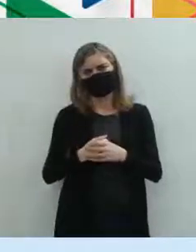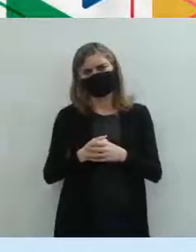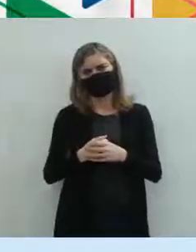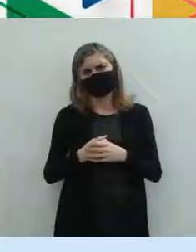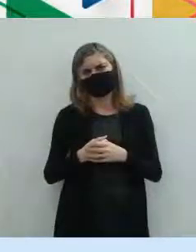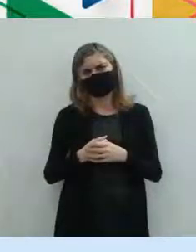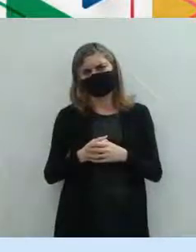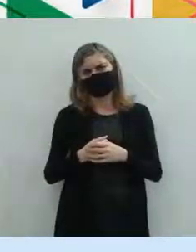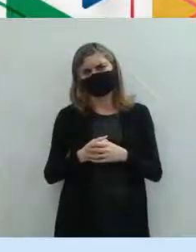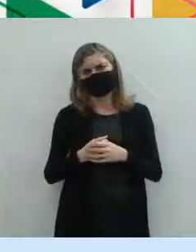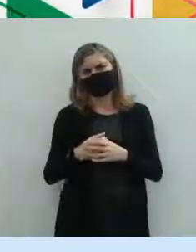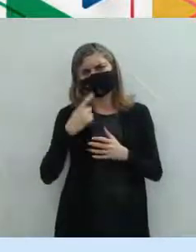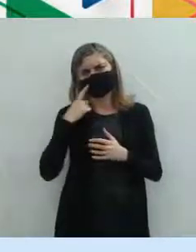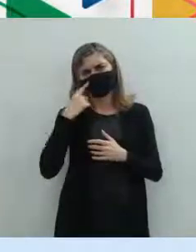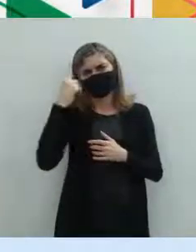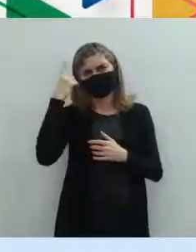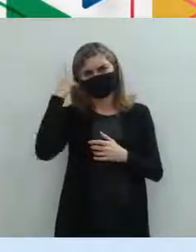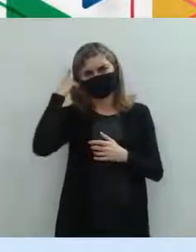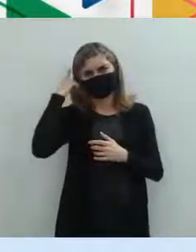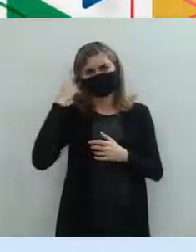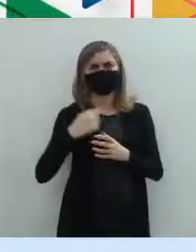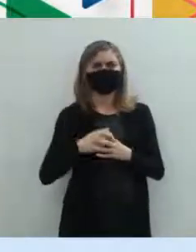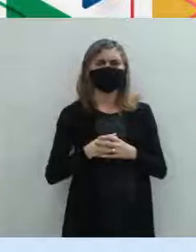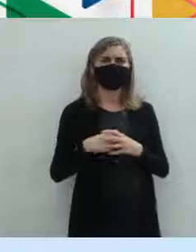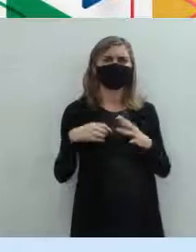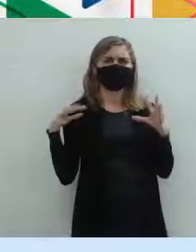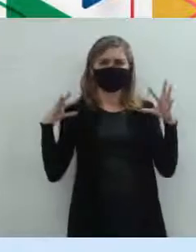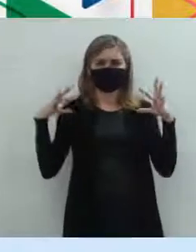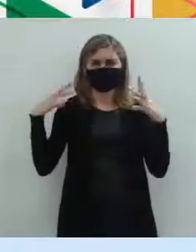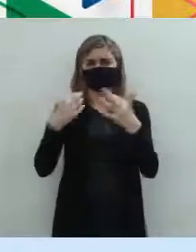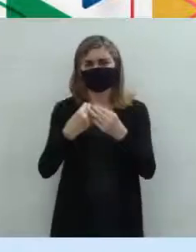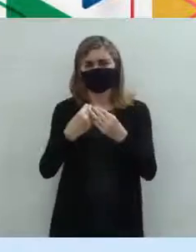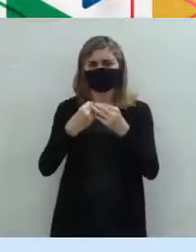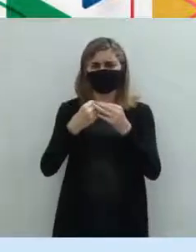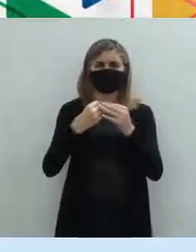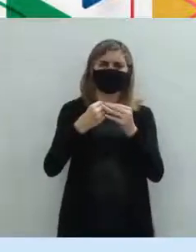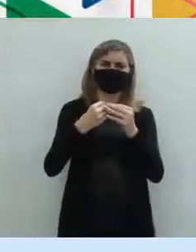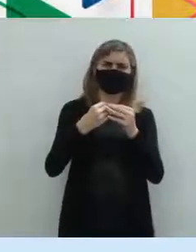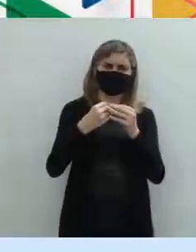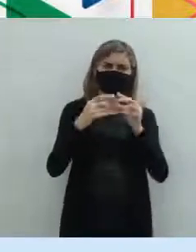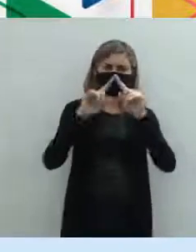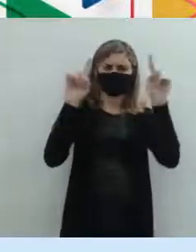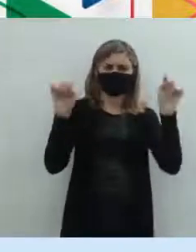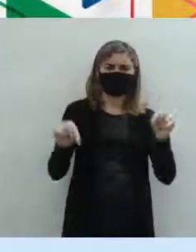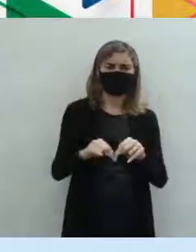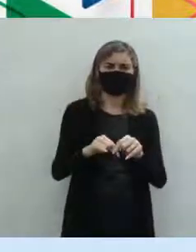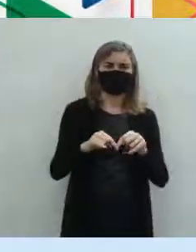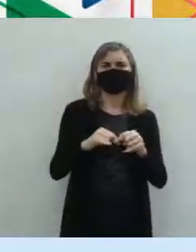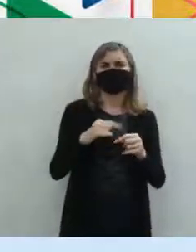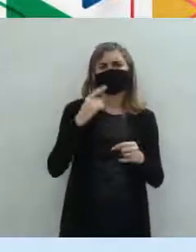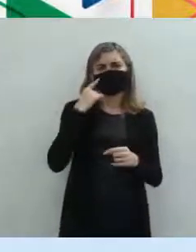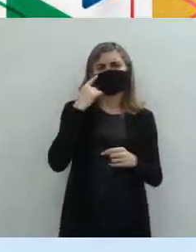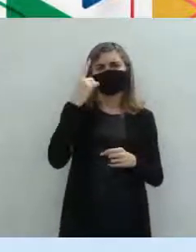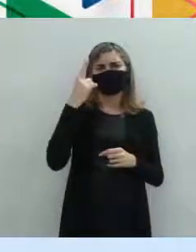vértice. A gente tem todos os vértices do quadrado ligados a esse ponto de fuga.